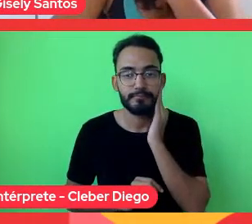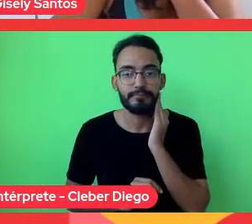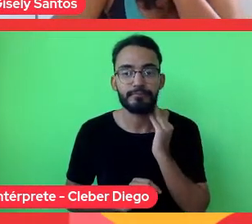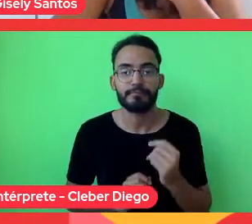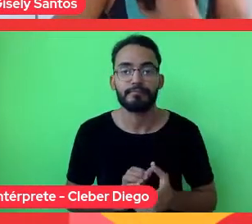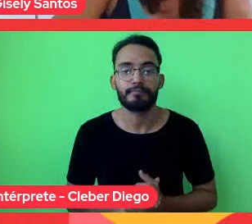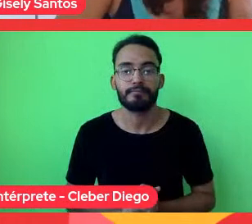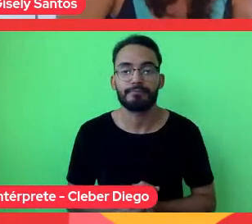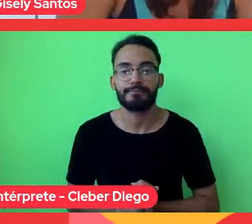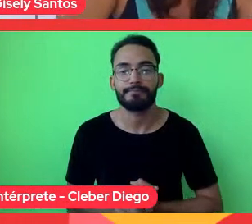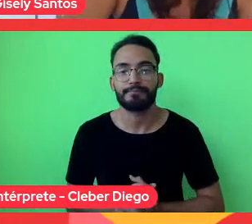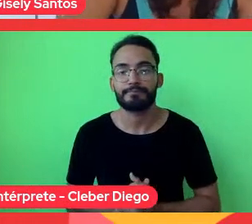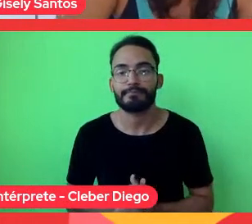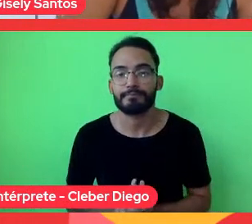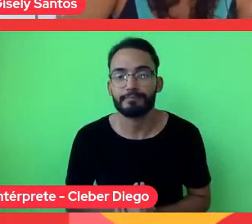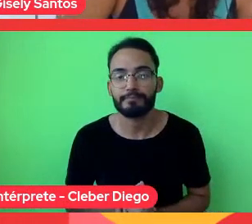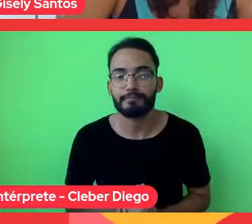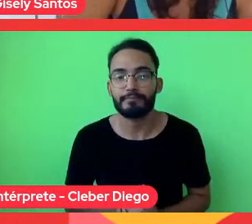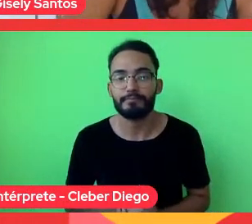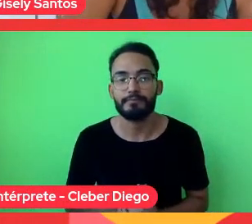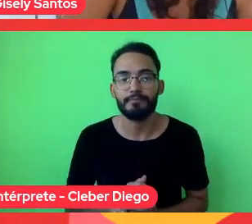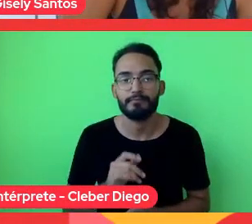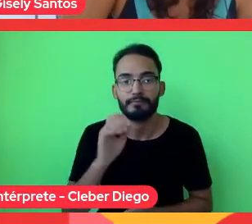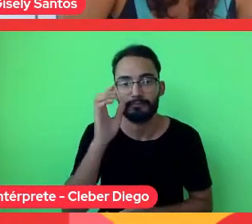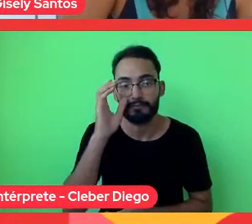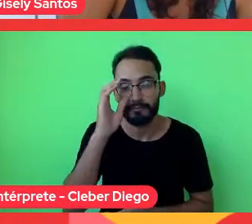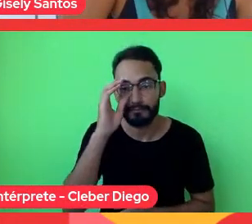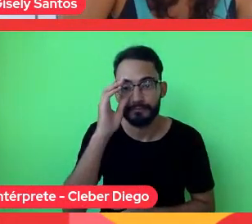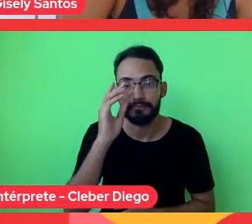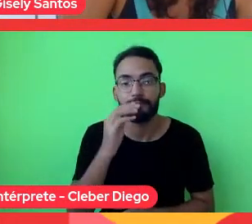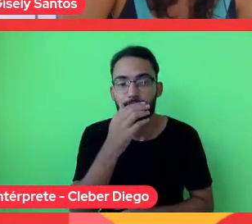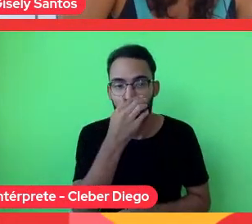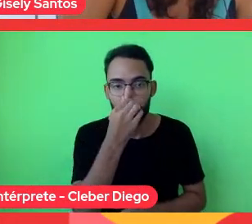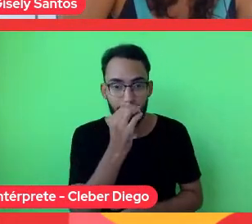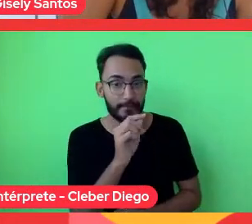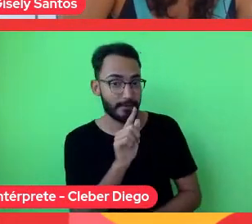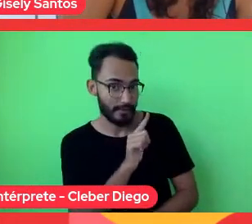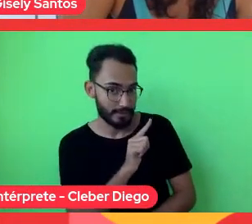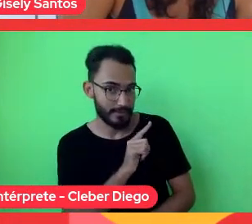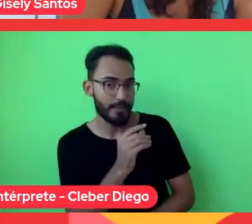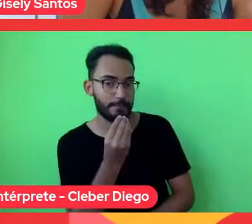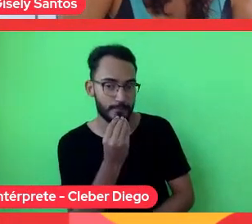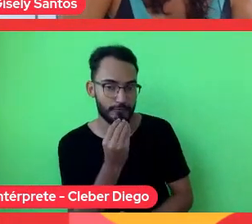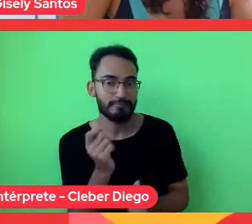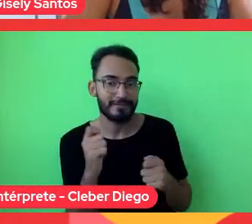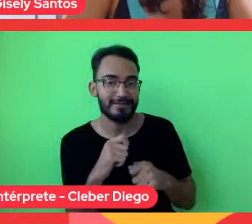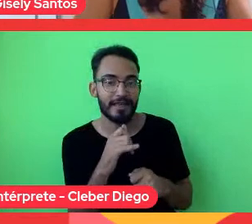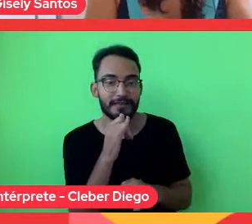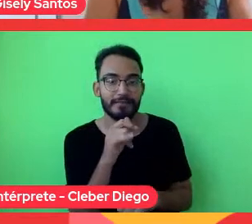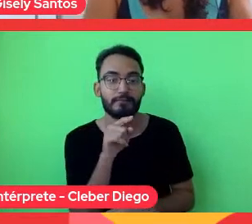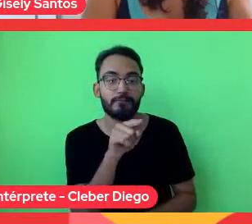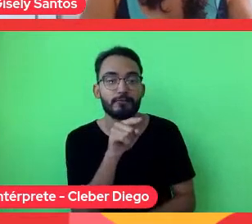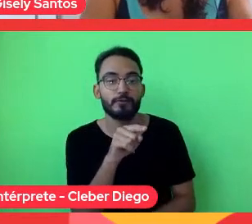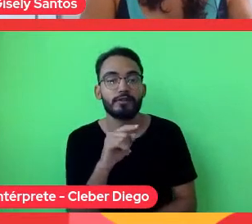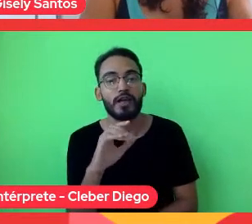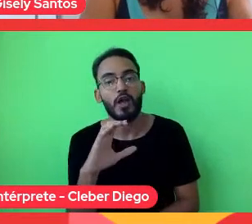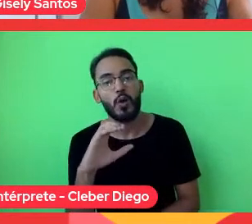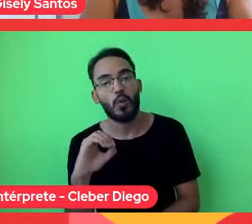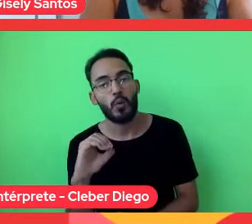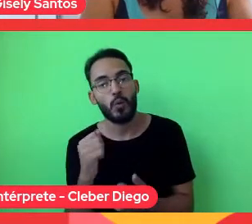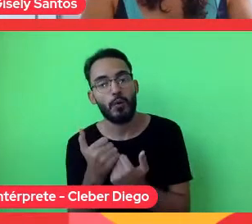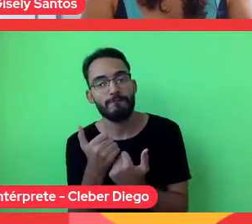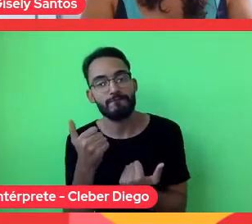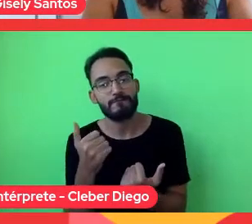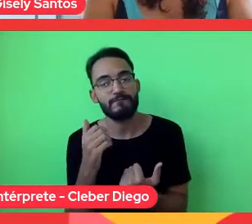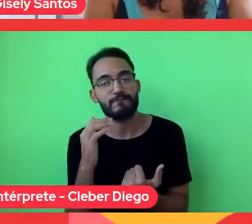desculpa, Val. Não, pode falar. Tem, inclusive, a possibilidade também, né, de você ser uma co-facilitadora.